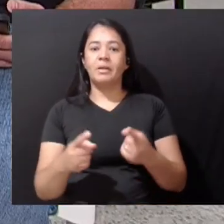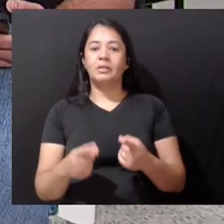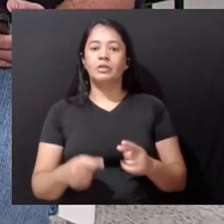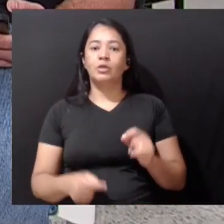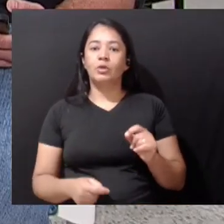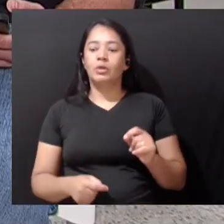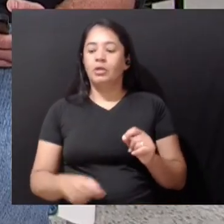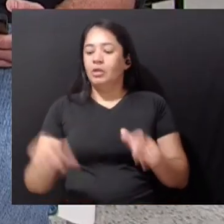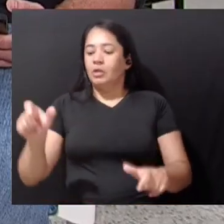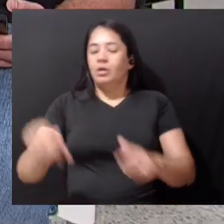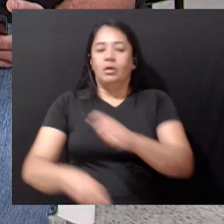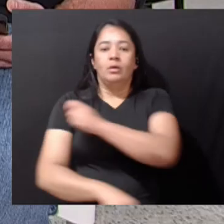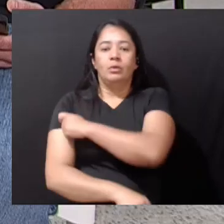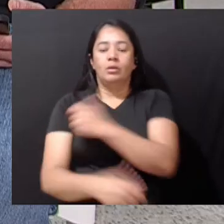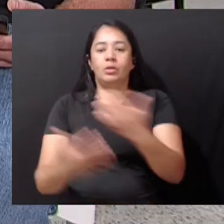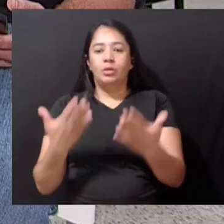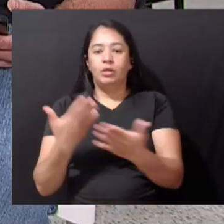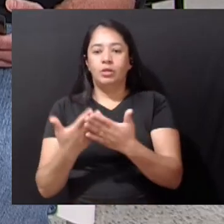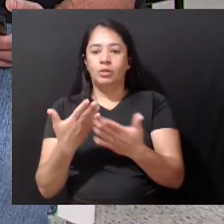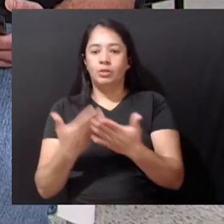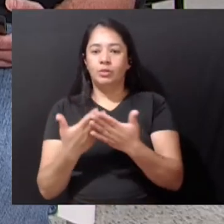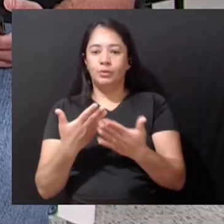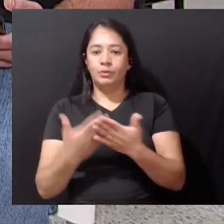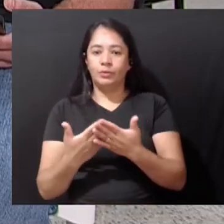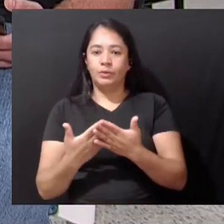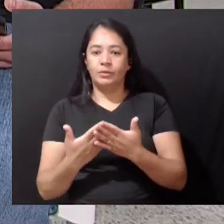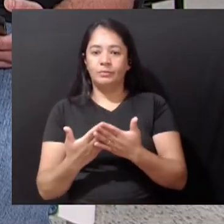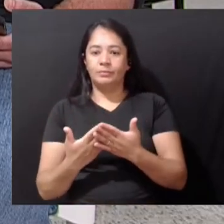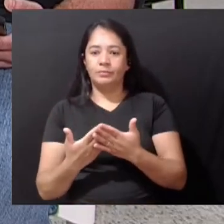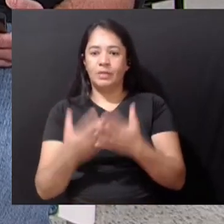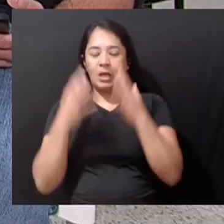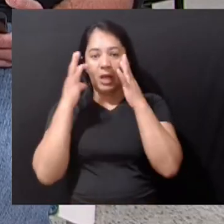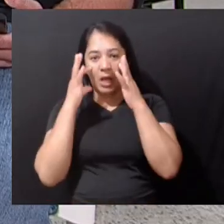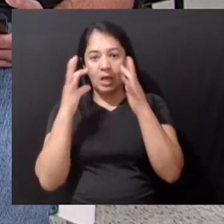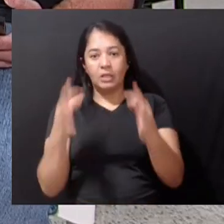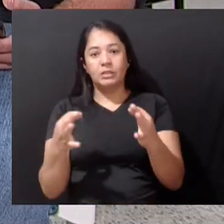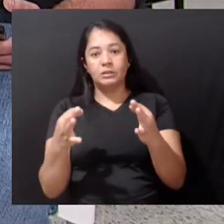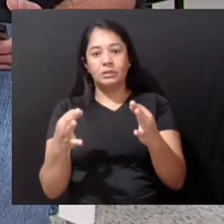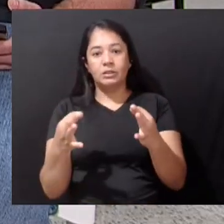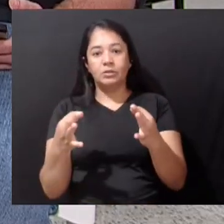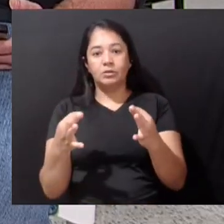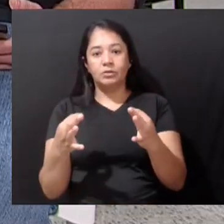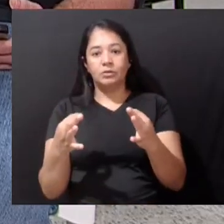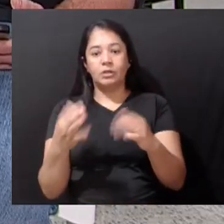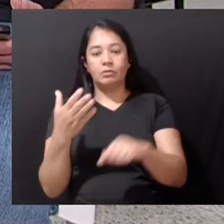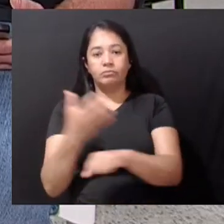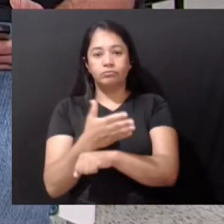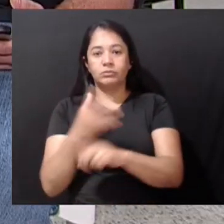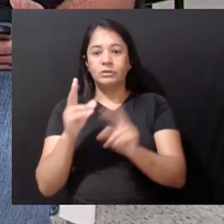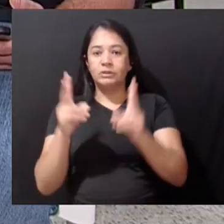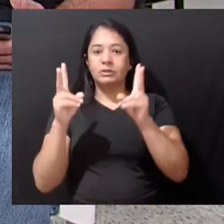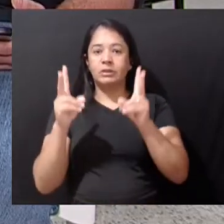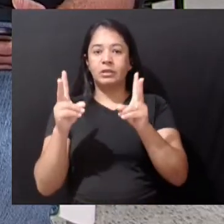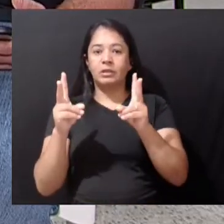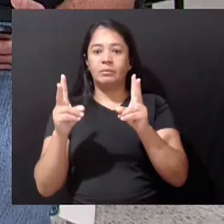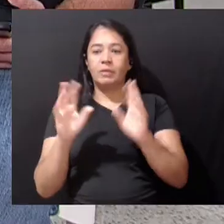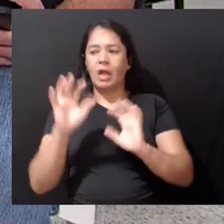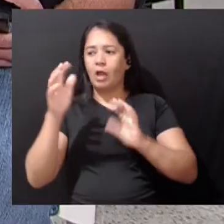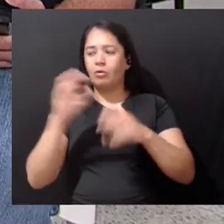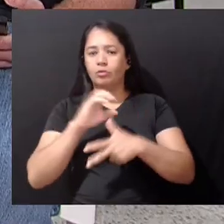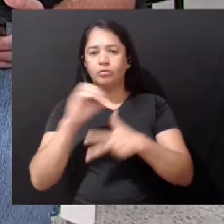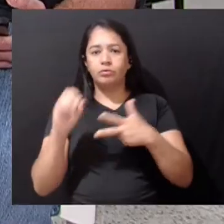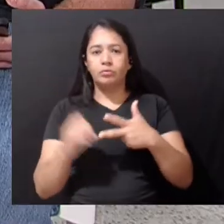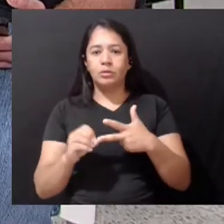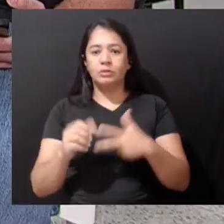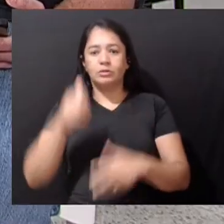os candidatos estudarem, eles estarem atentos a questões que frequentemente sempre caem no Enem, né, que sempre os vestibulares têm isso,